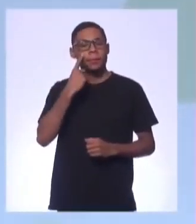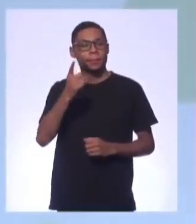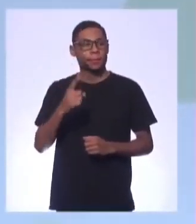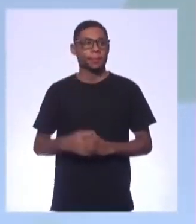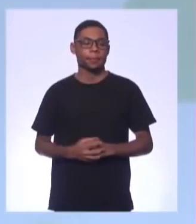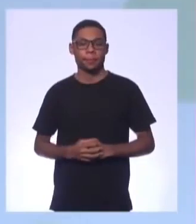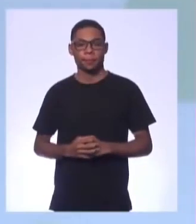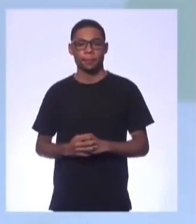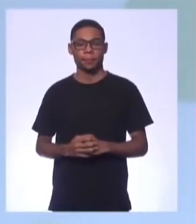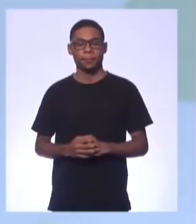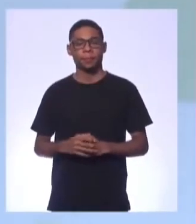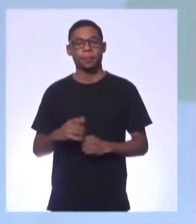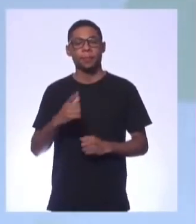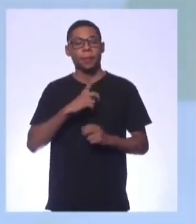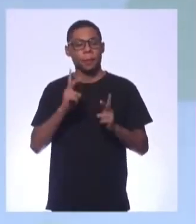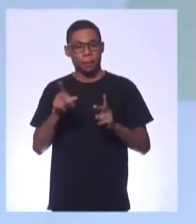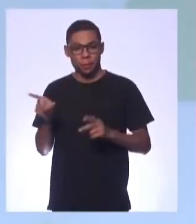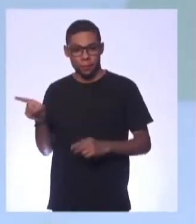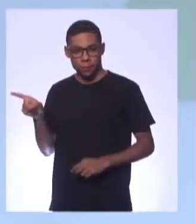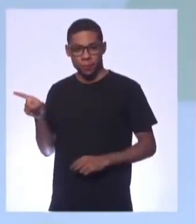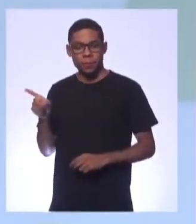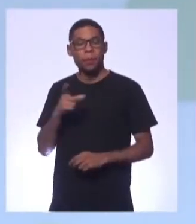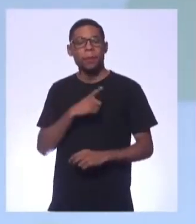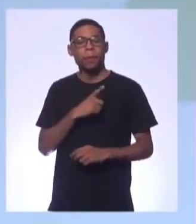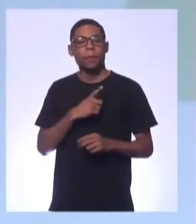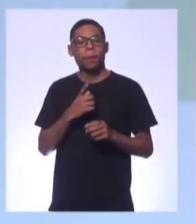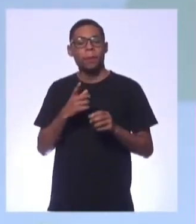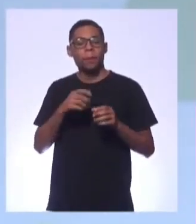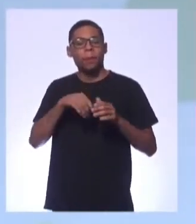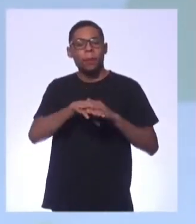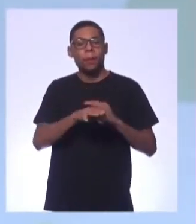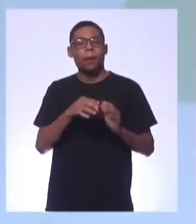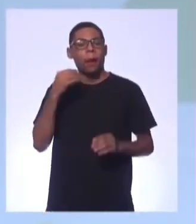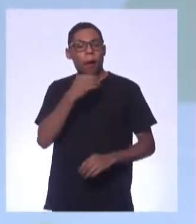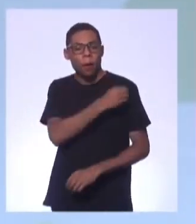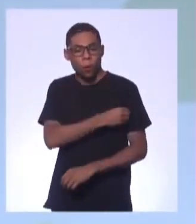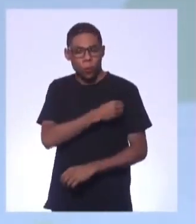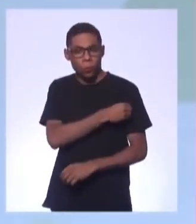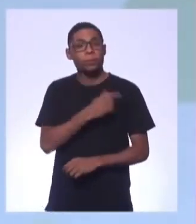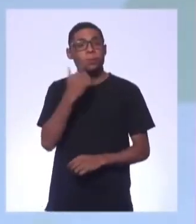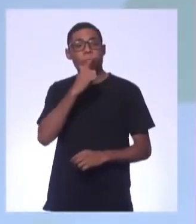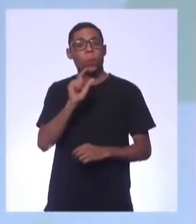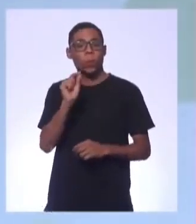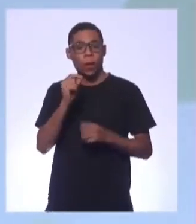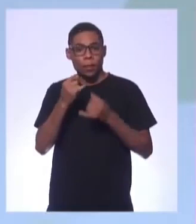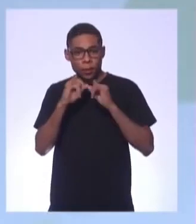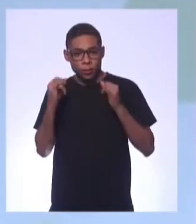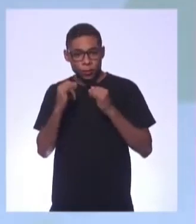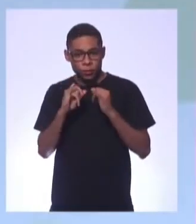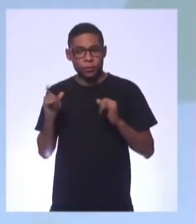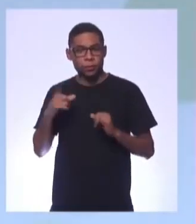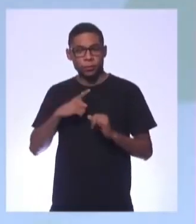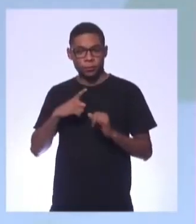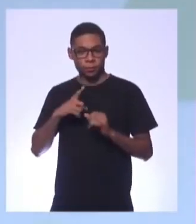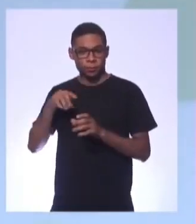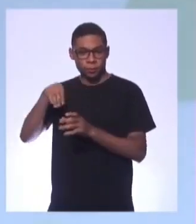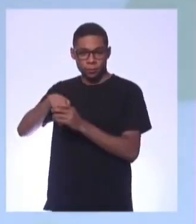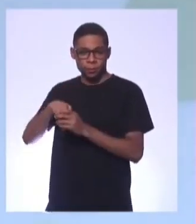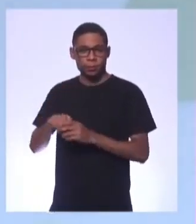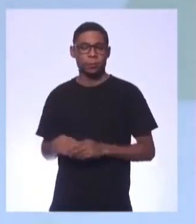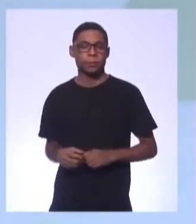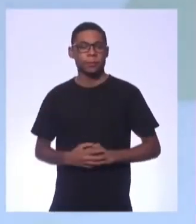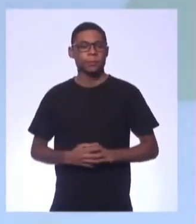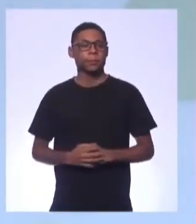tem ali uma certa quantidade de álcool, ganha energia, você tem uma dilatação térmica, né? Nesse caso, a dilatação é volumétrica, né, no caso. O